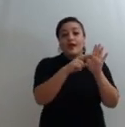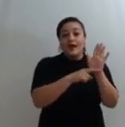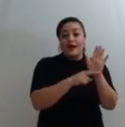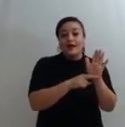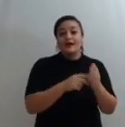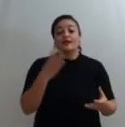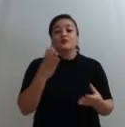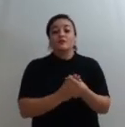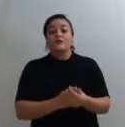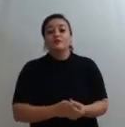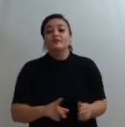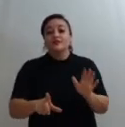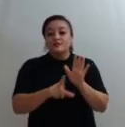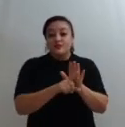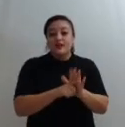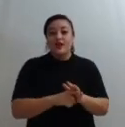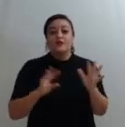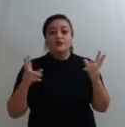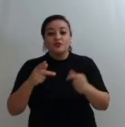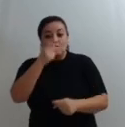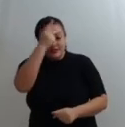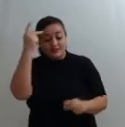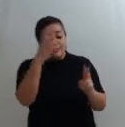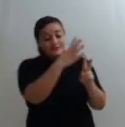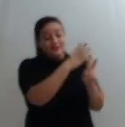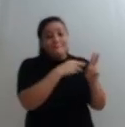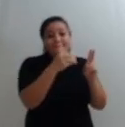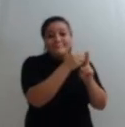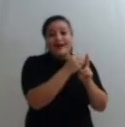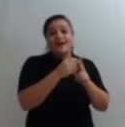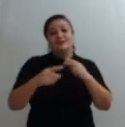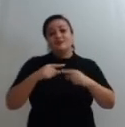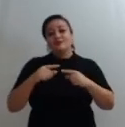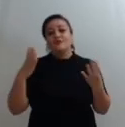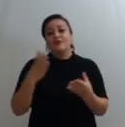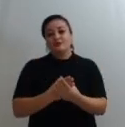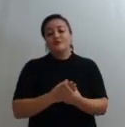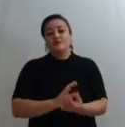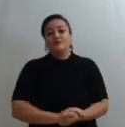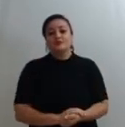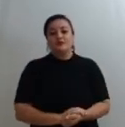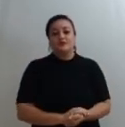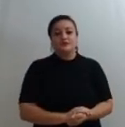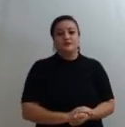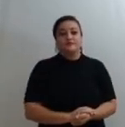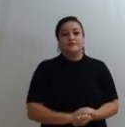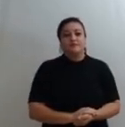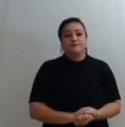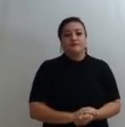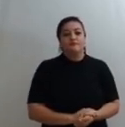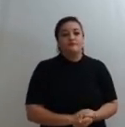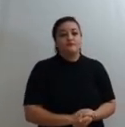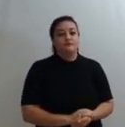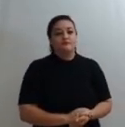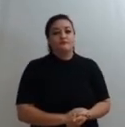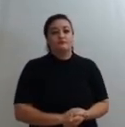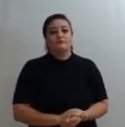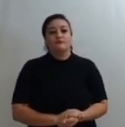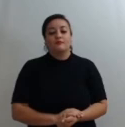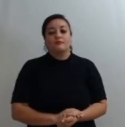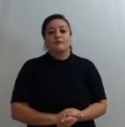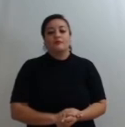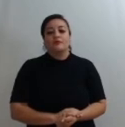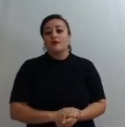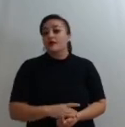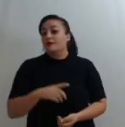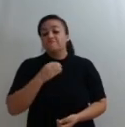estão submetidos a uma investigação criminal ou a um processo. É um ônus a cargo do Estado que não pode ser imposto ao réu, que tem,